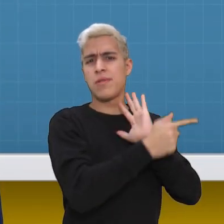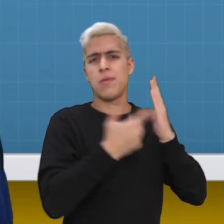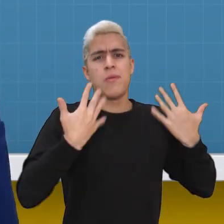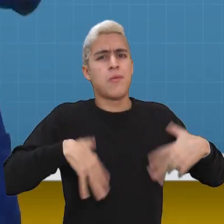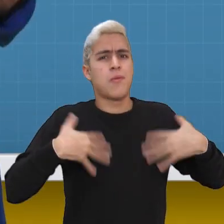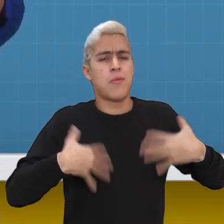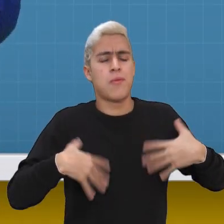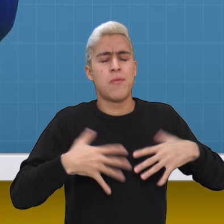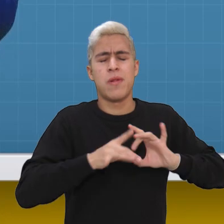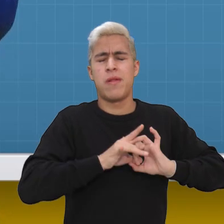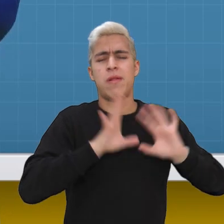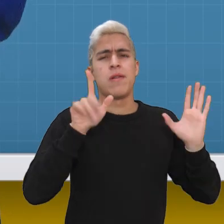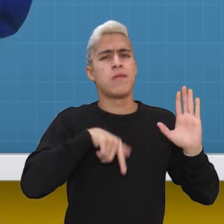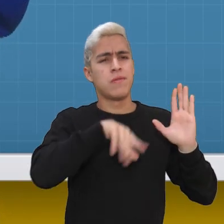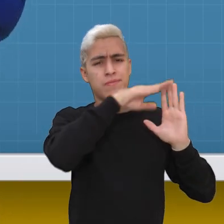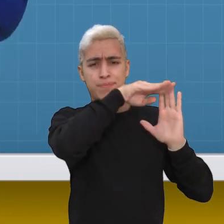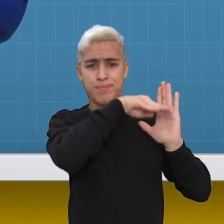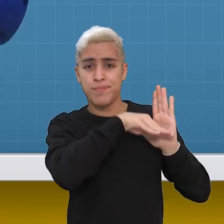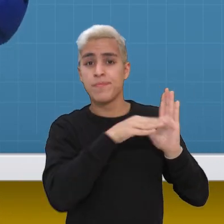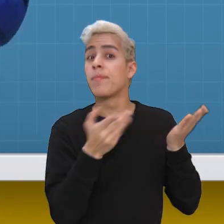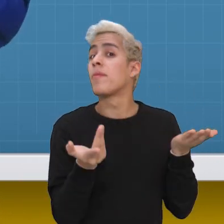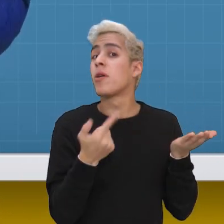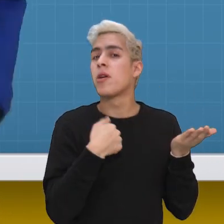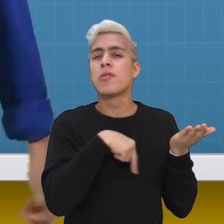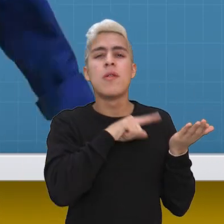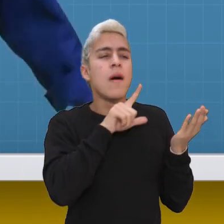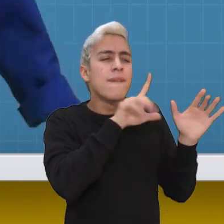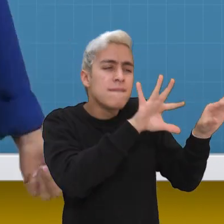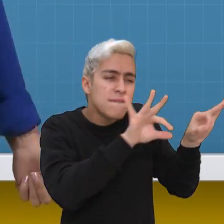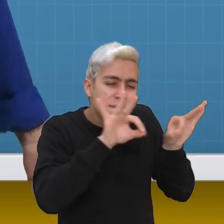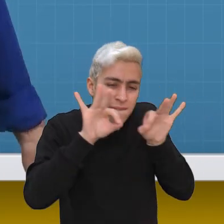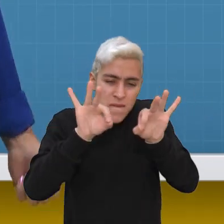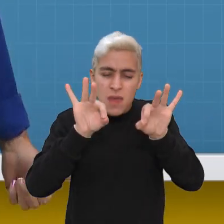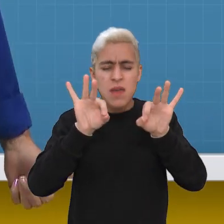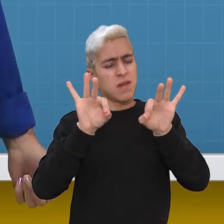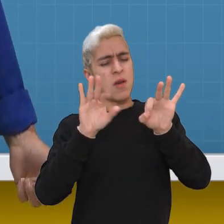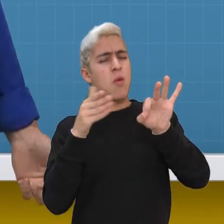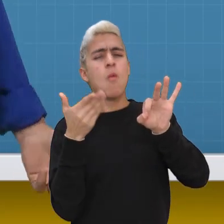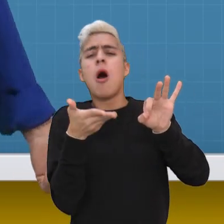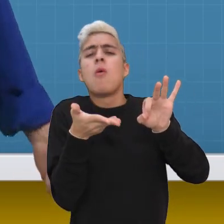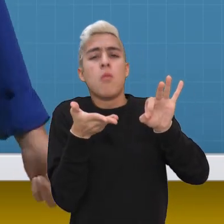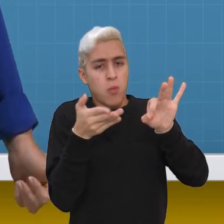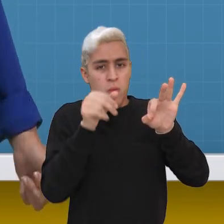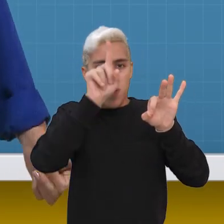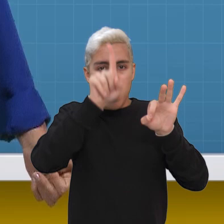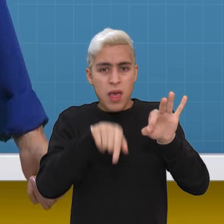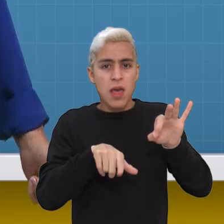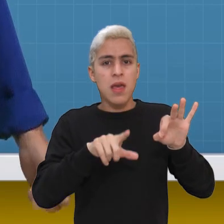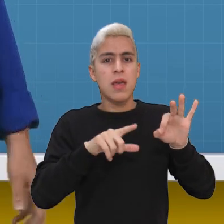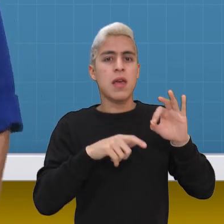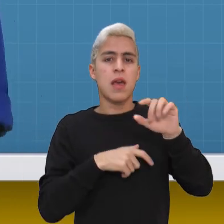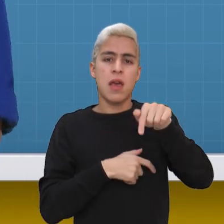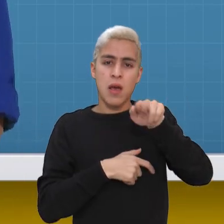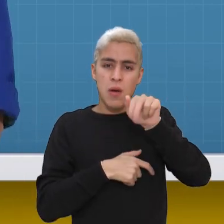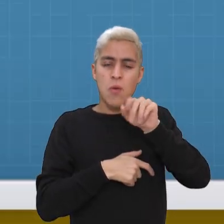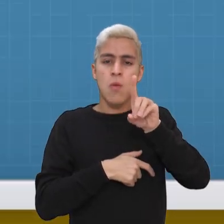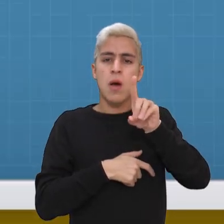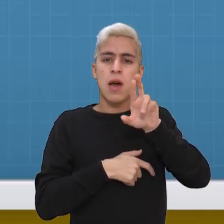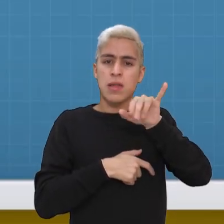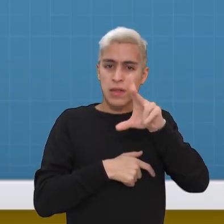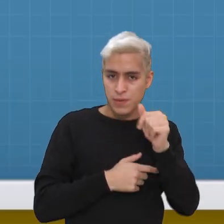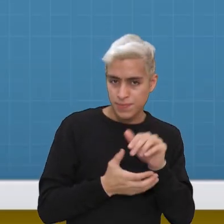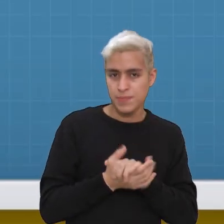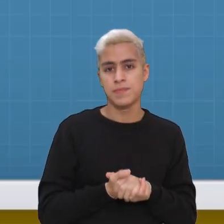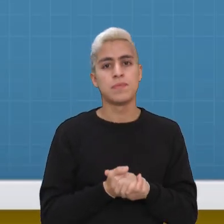tem à nossa disposição. E nós vamos ver hoje um deles só, que é o quadrinha.